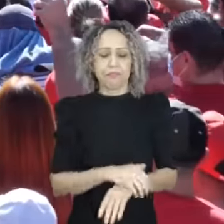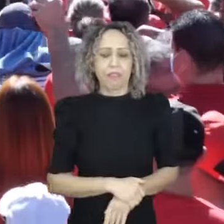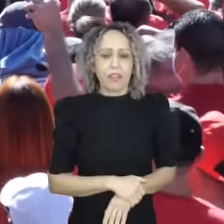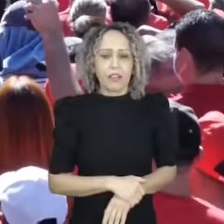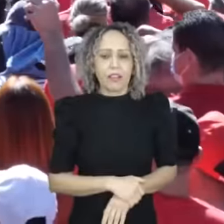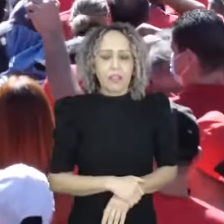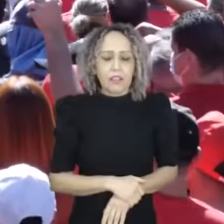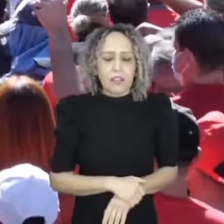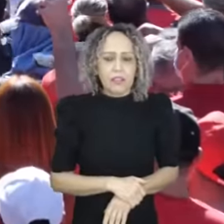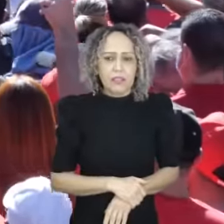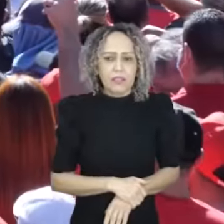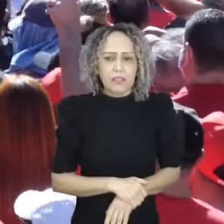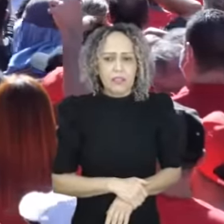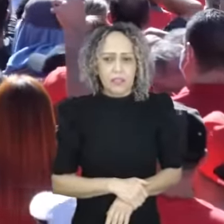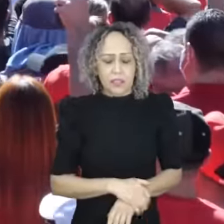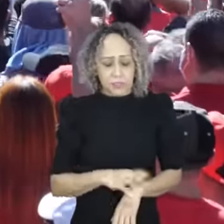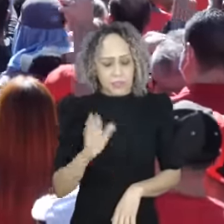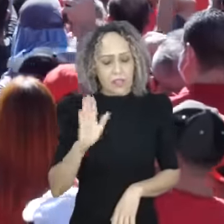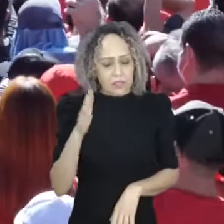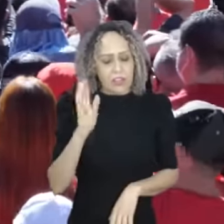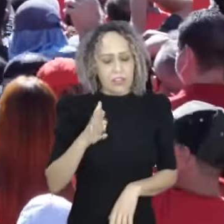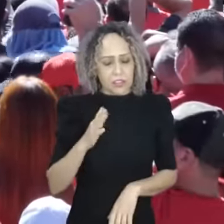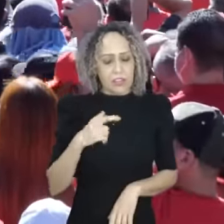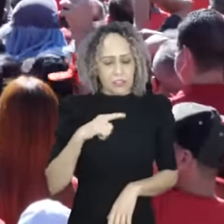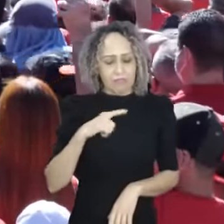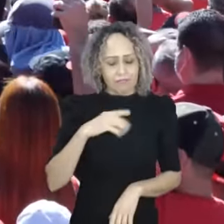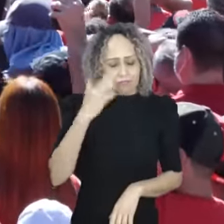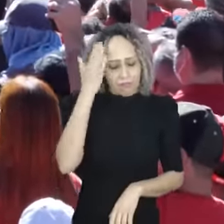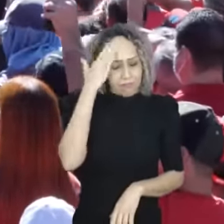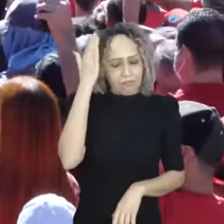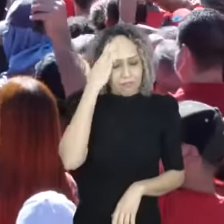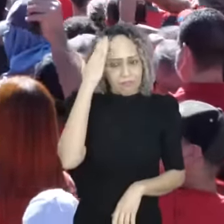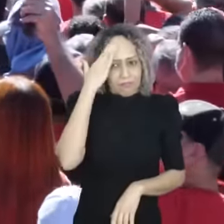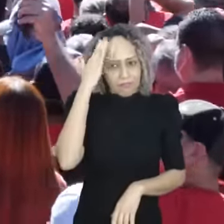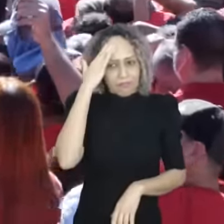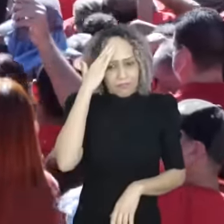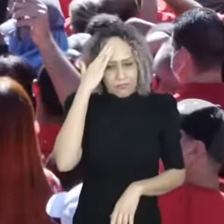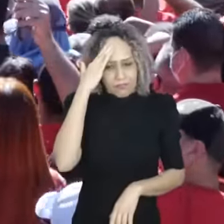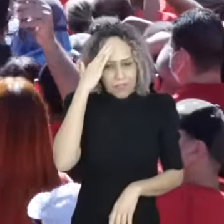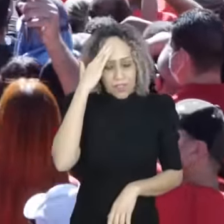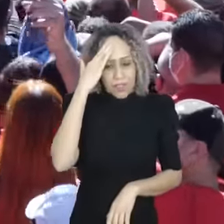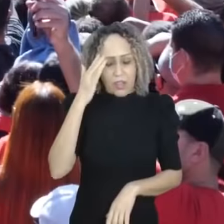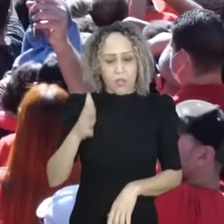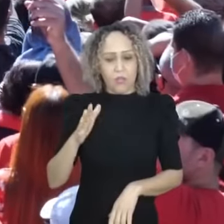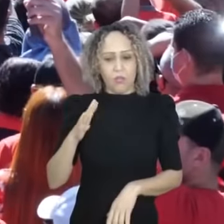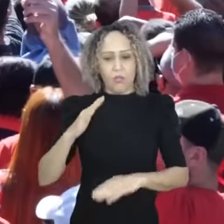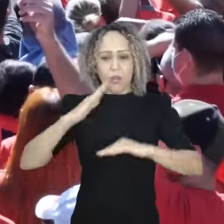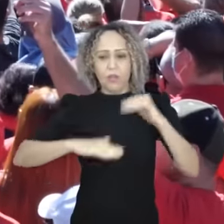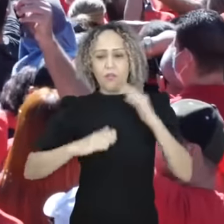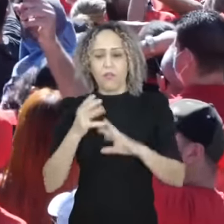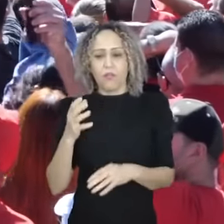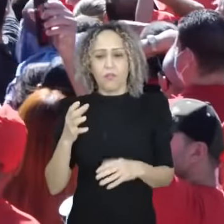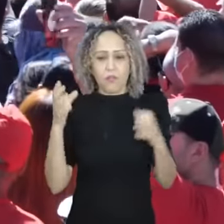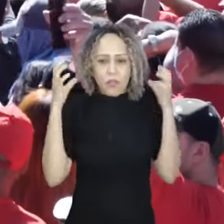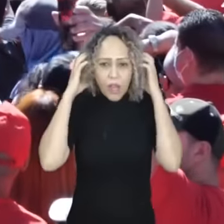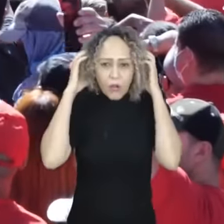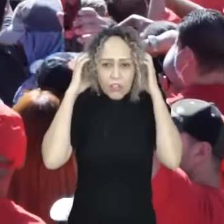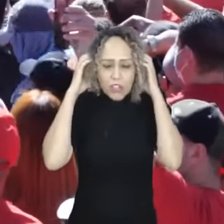Eu já tenho uma orientação, eu já tenho orientação de uma fonoaudióloga, que eu tenho que fazer